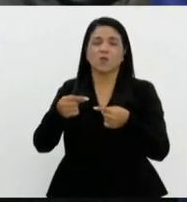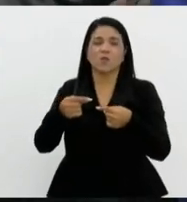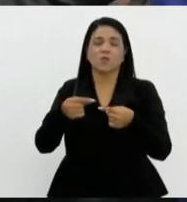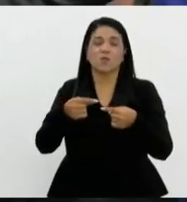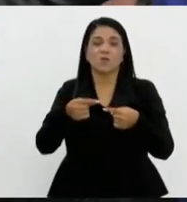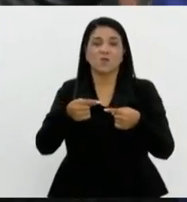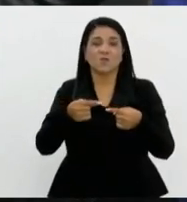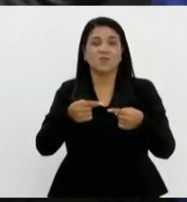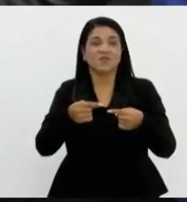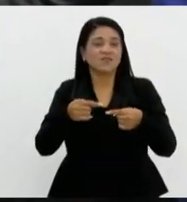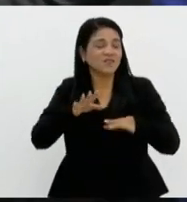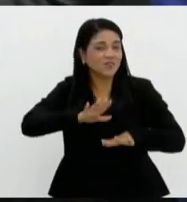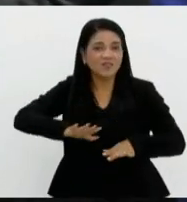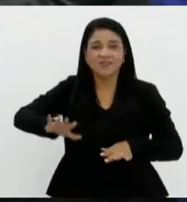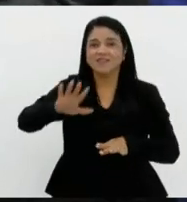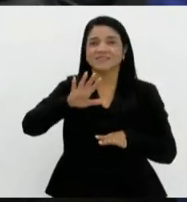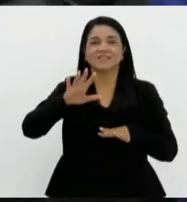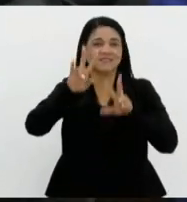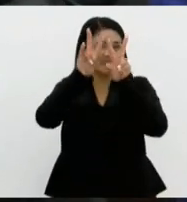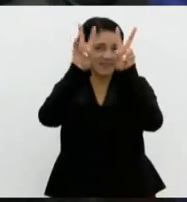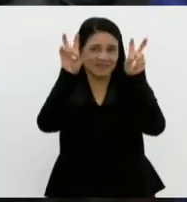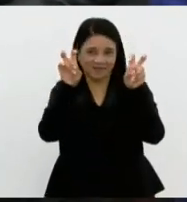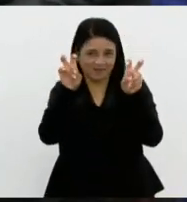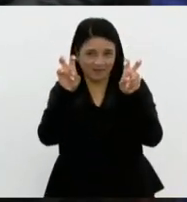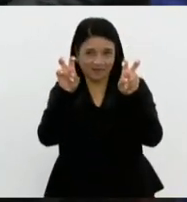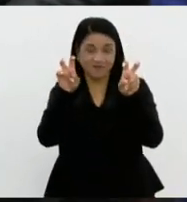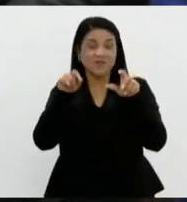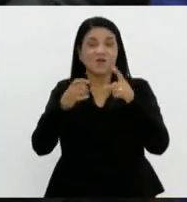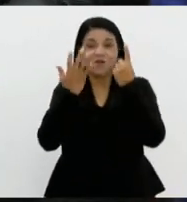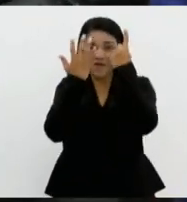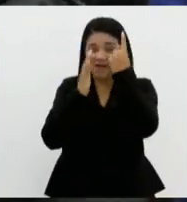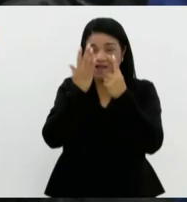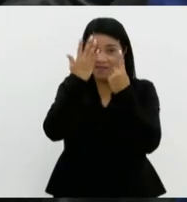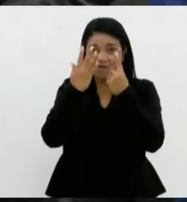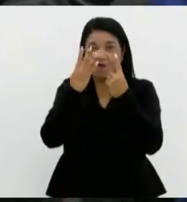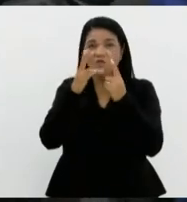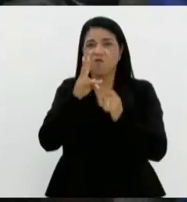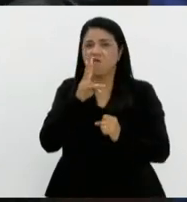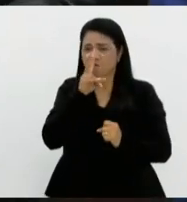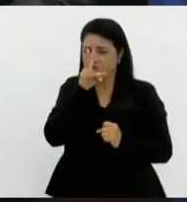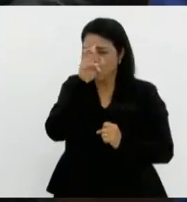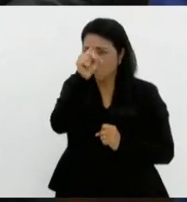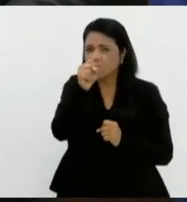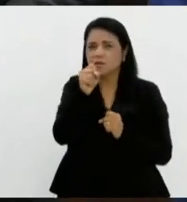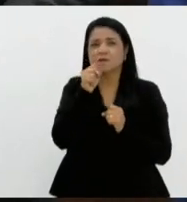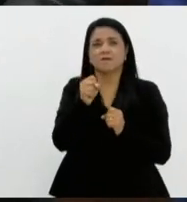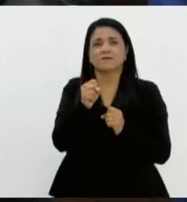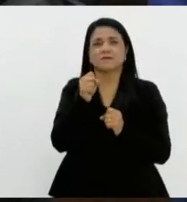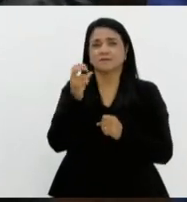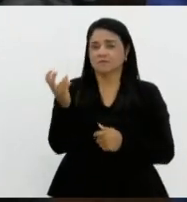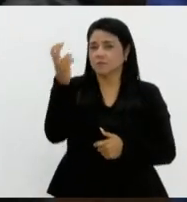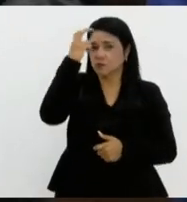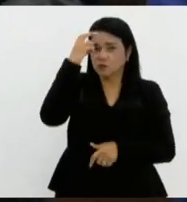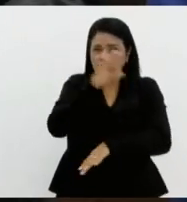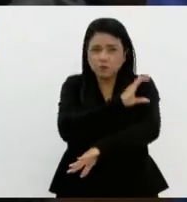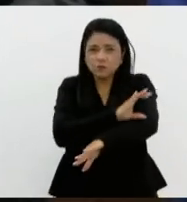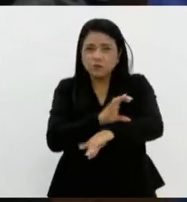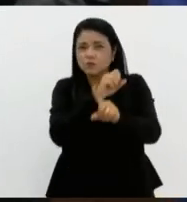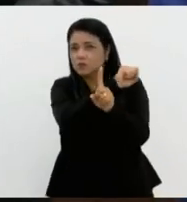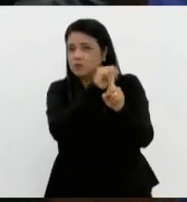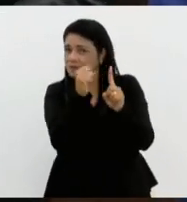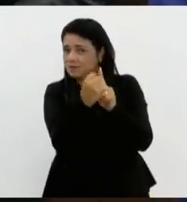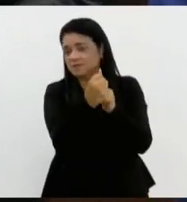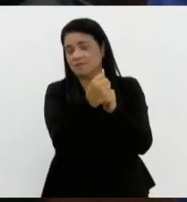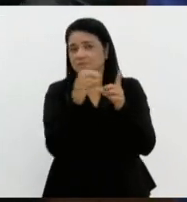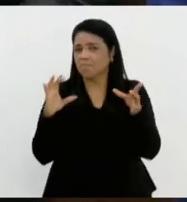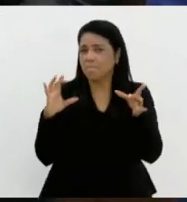questões a nível nacional. Você vê que é um carnaval que fortalece, de fato, a cultura, que fortalece a sociedade. E